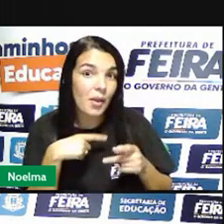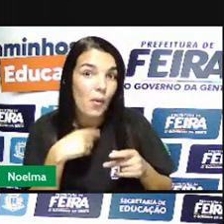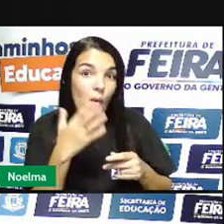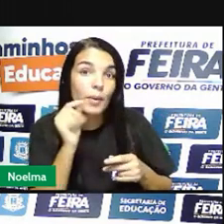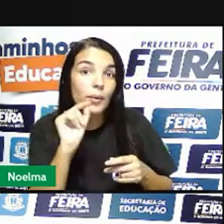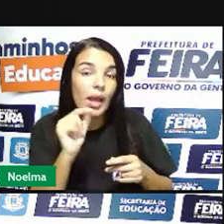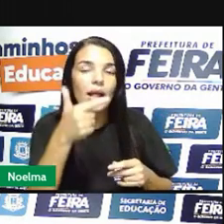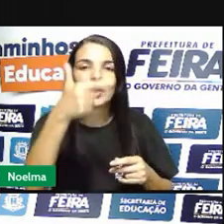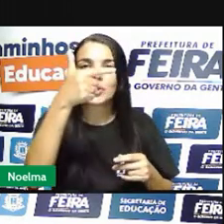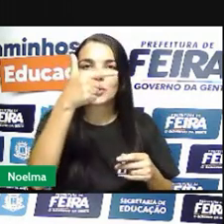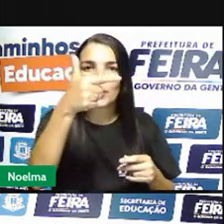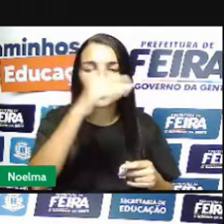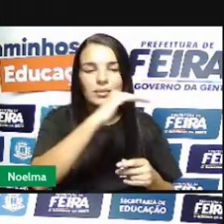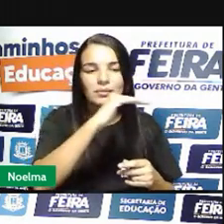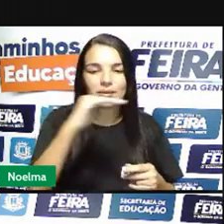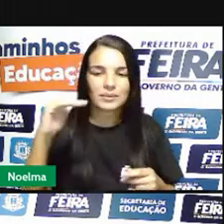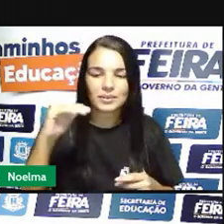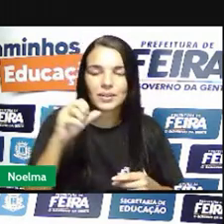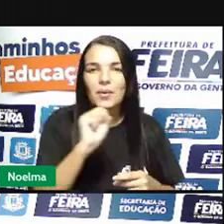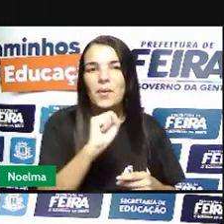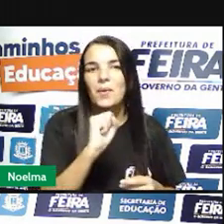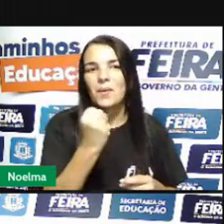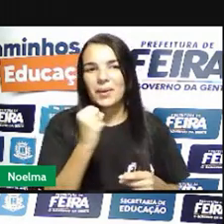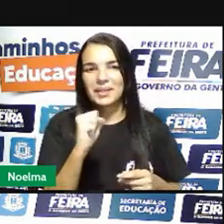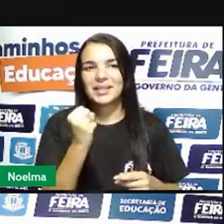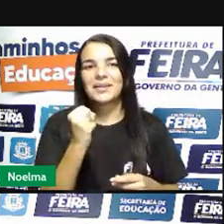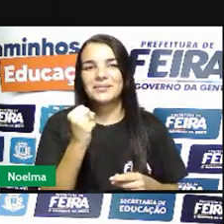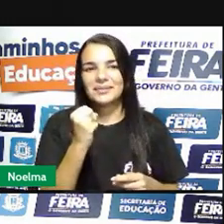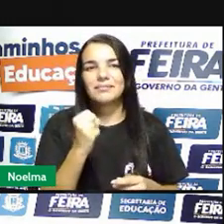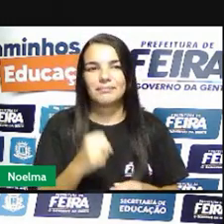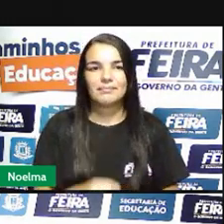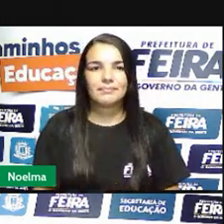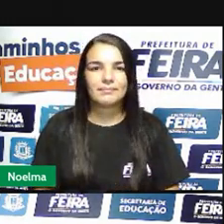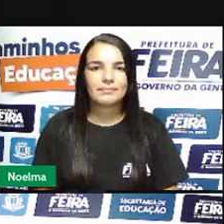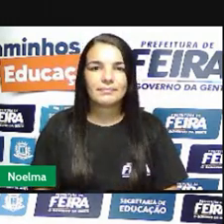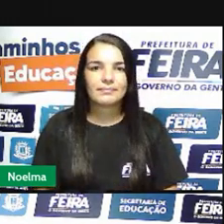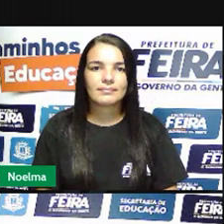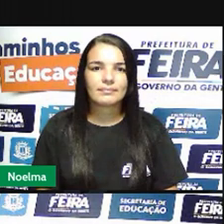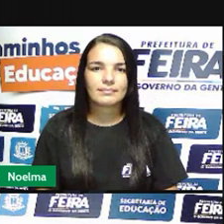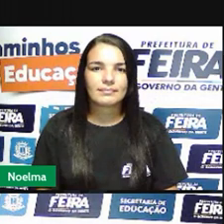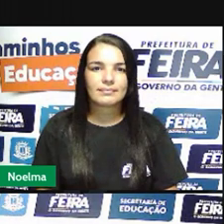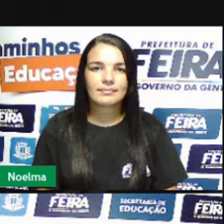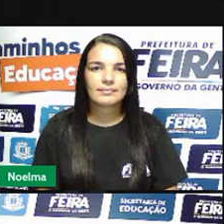pedaços de oi ou seja dois oitavos